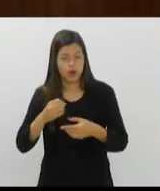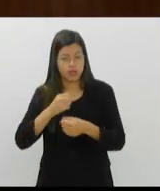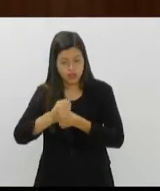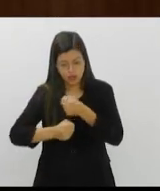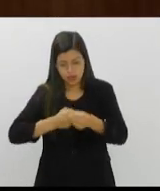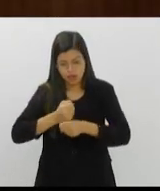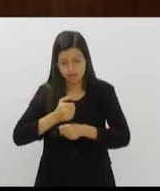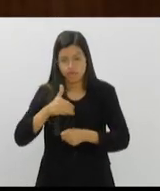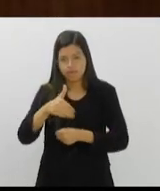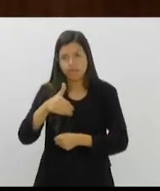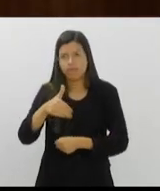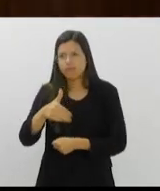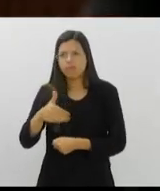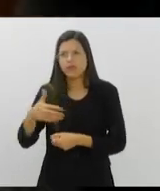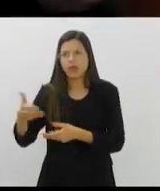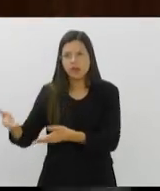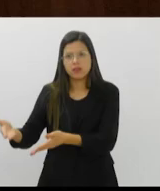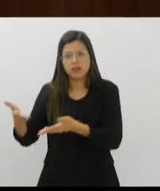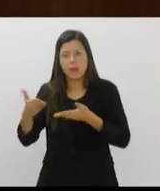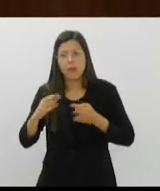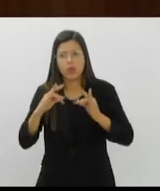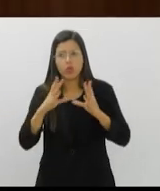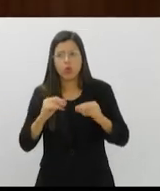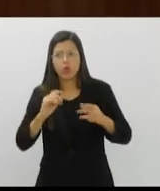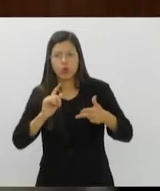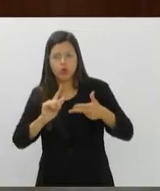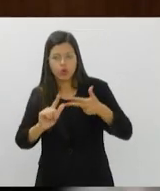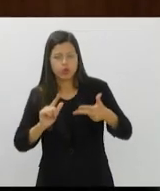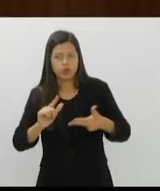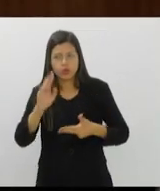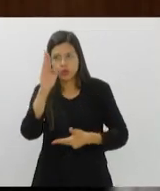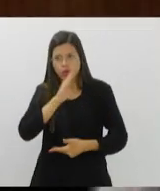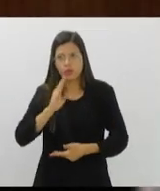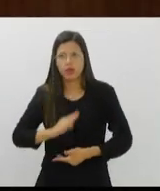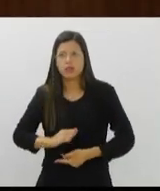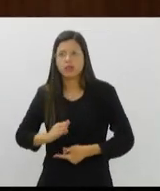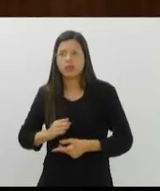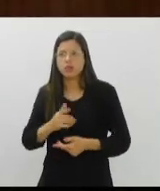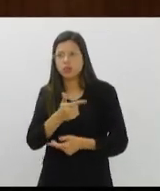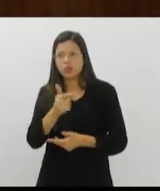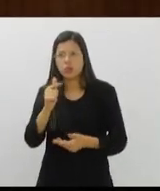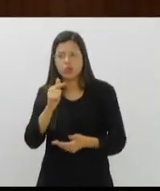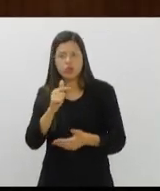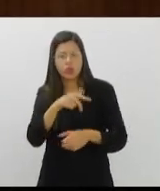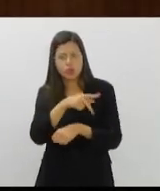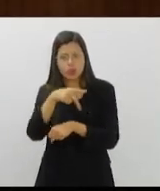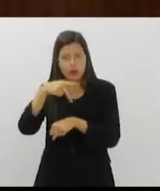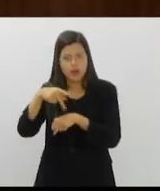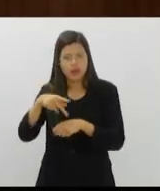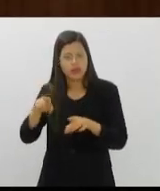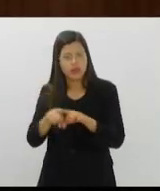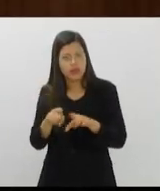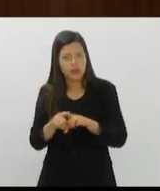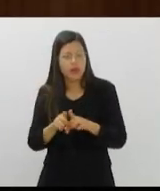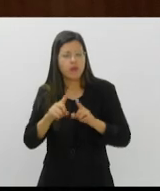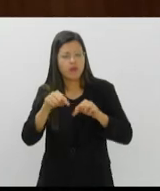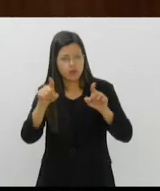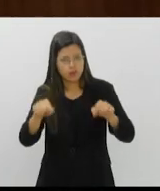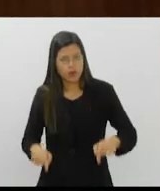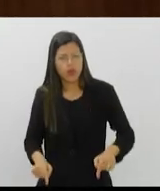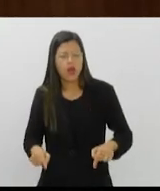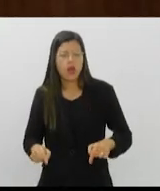recebendo todos os legisladores do Brasil e de alguns países, servidores das casas, estaremos